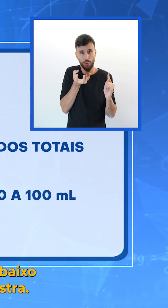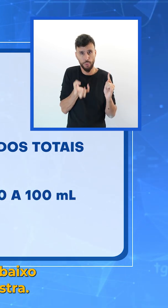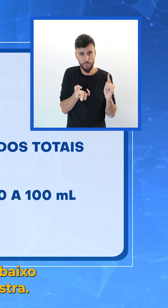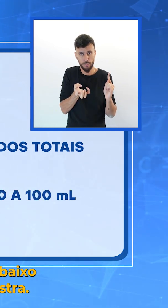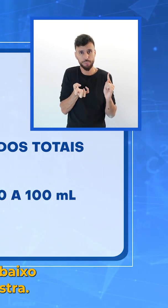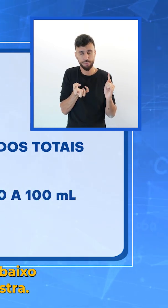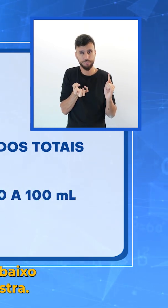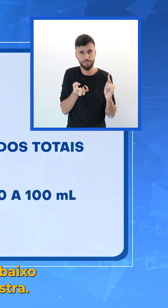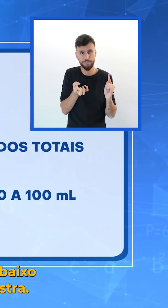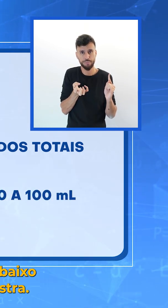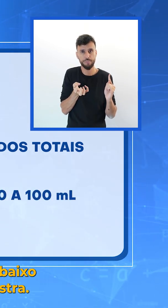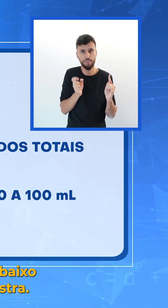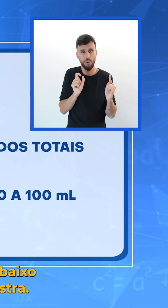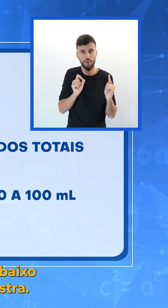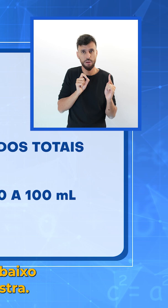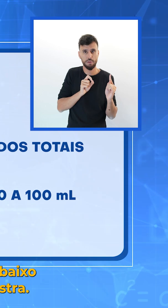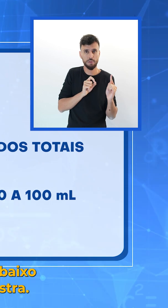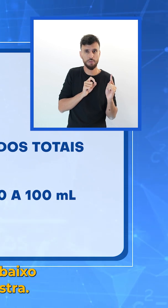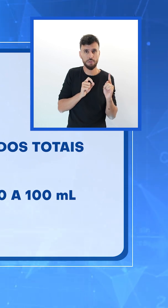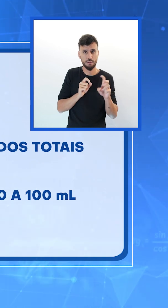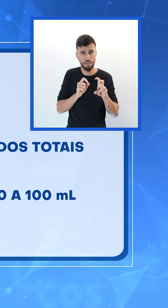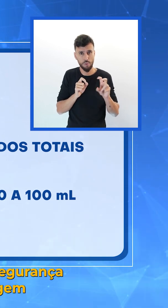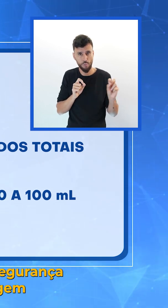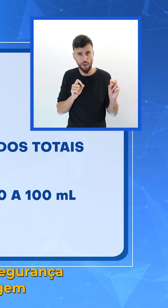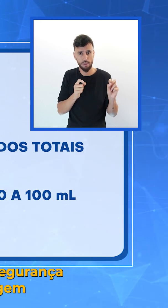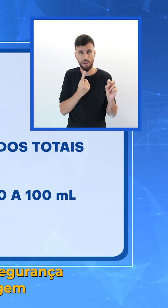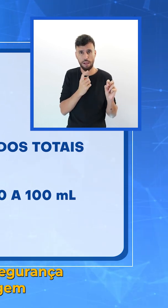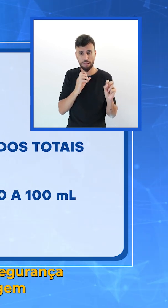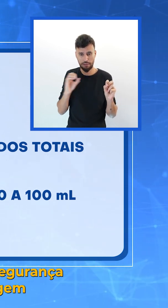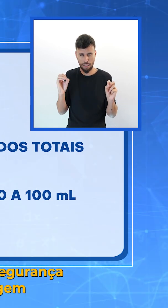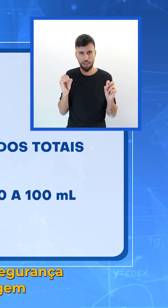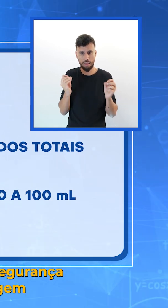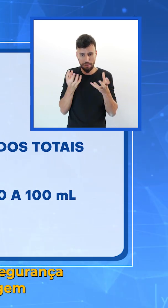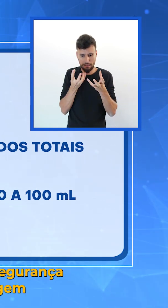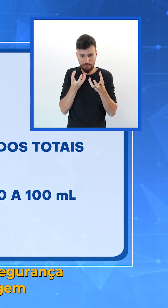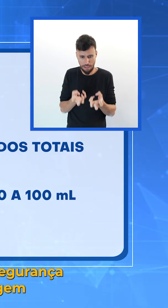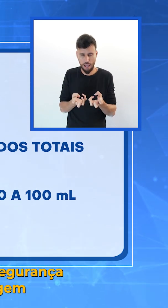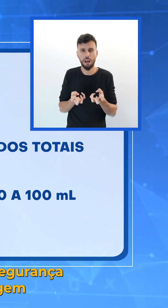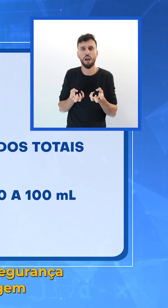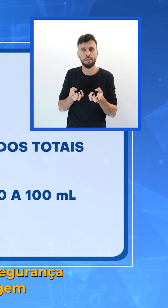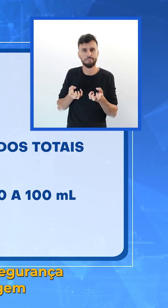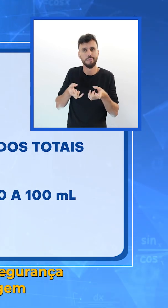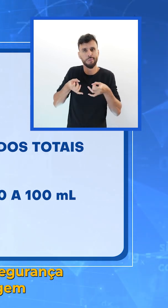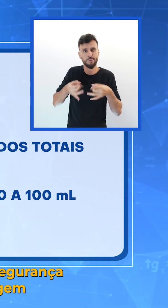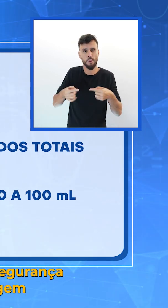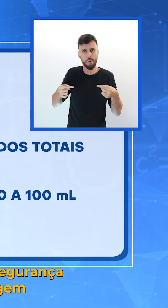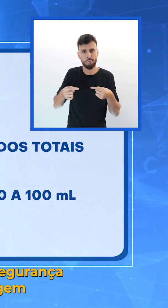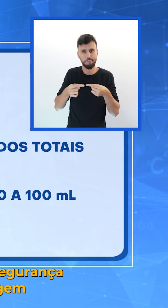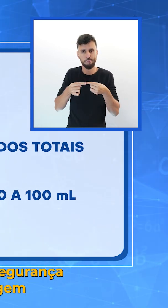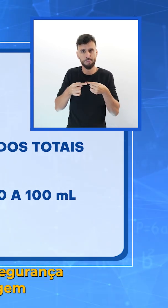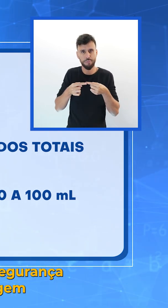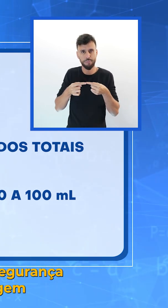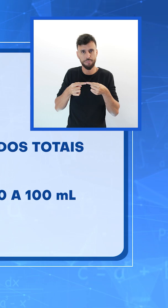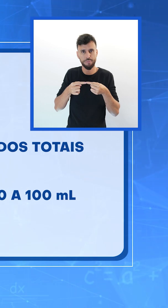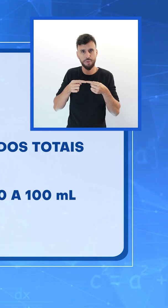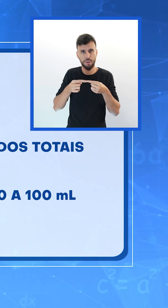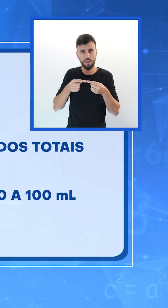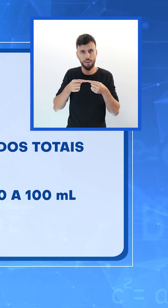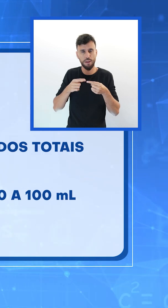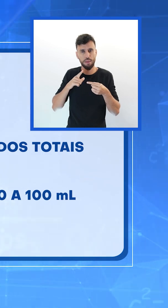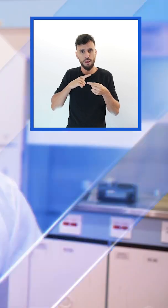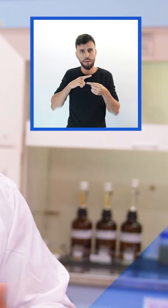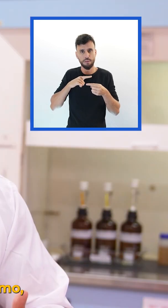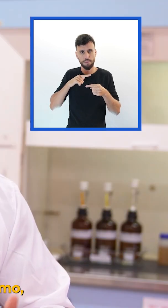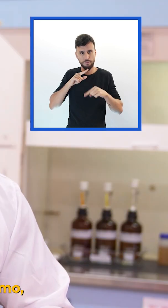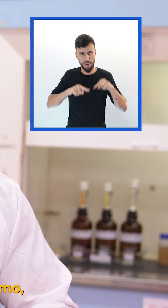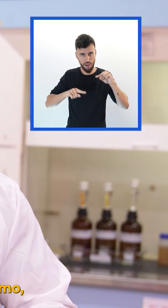em torno de 50 a 100 ml de amostra, ainda mantendo uma boa margem de segurança para variabilidades de amostragem ou